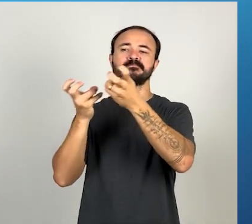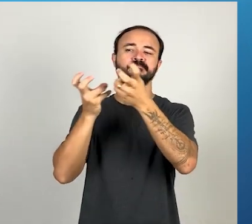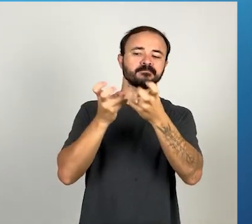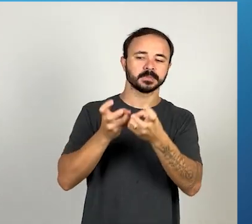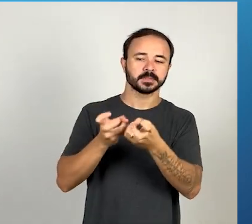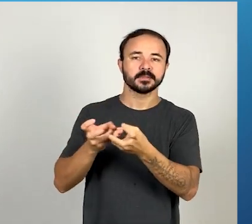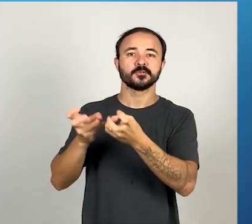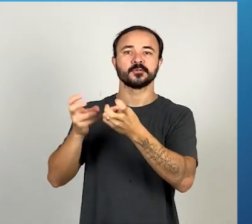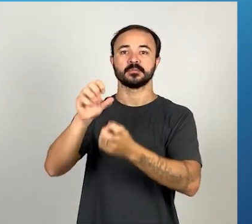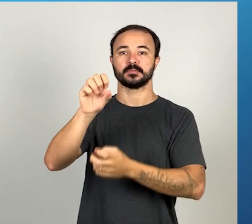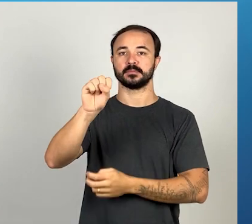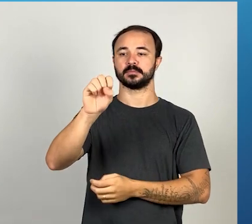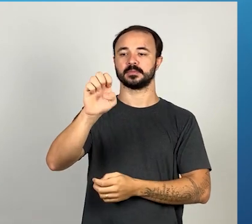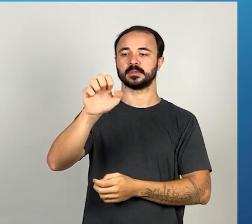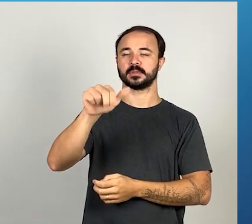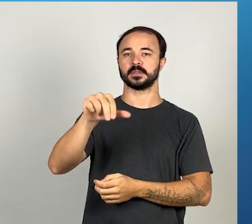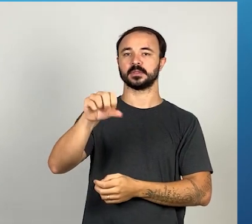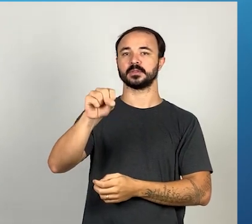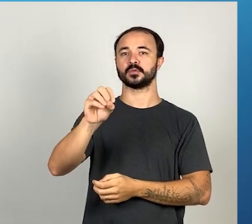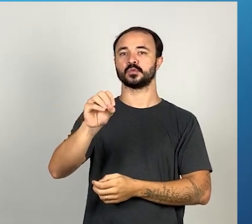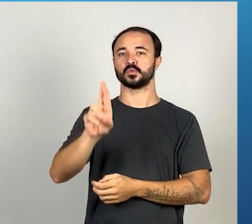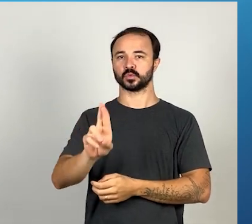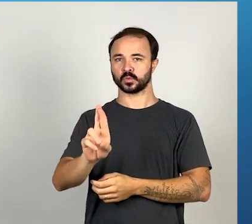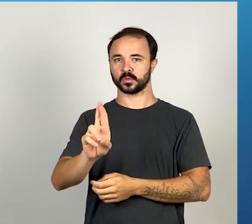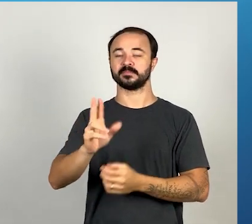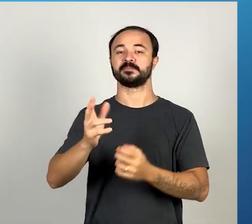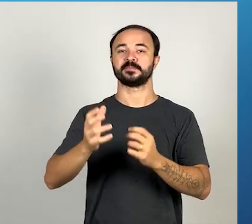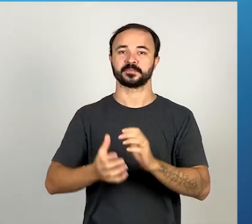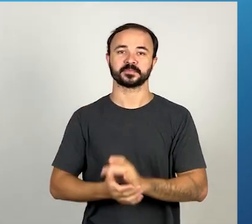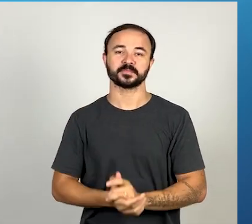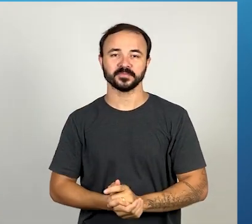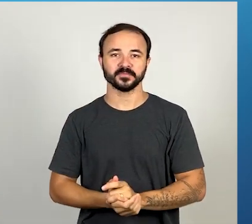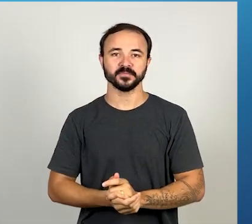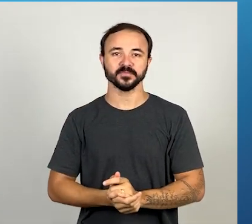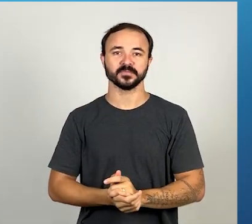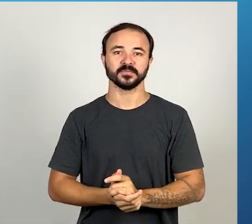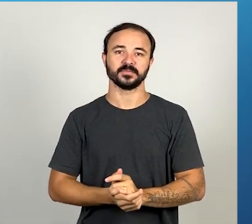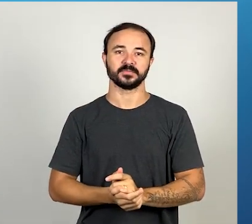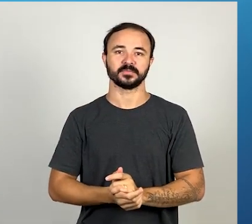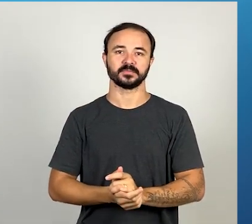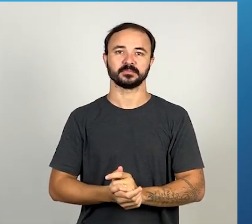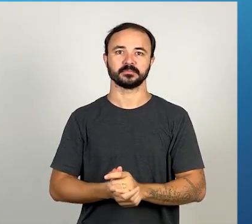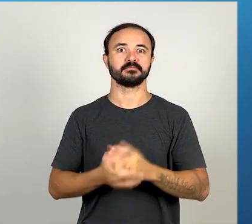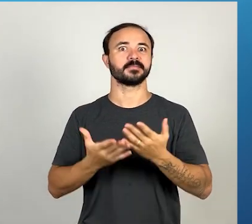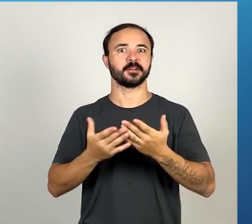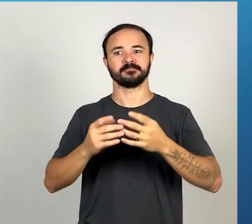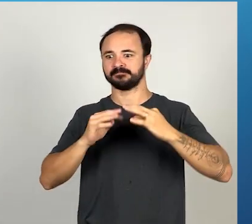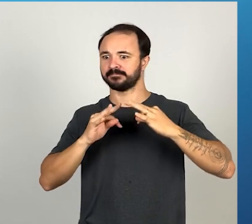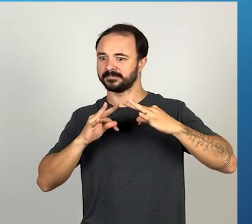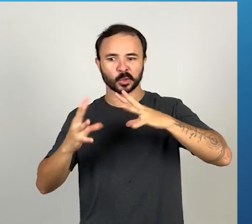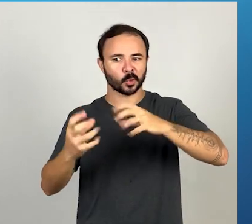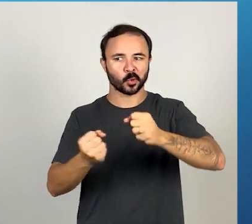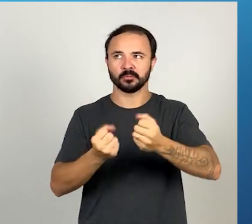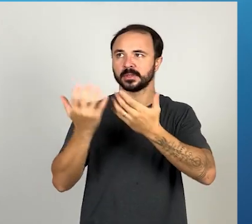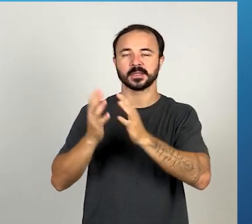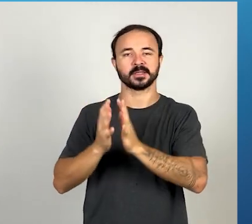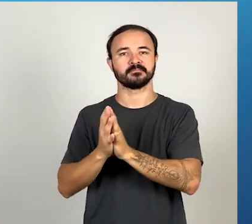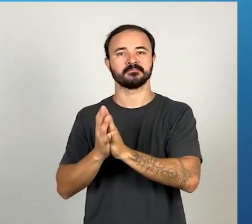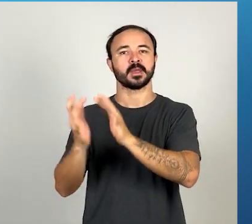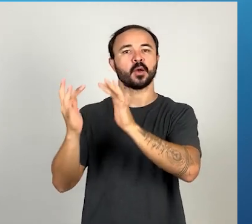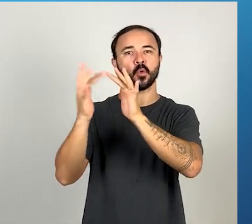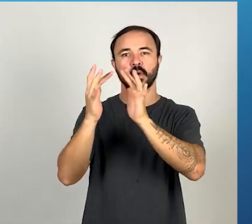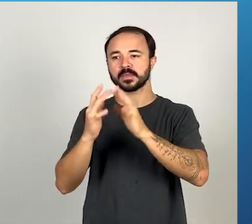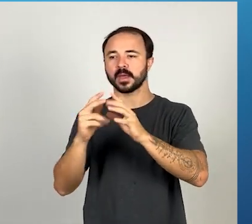a entrada conectada no Arduino, juntamente com a saída onde está o LED, e isso ligado numa sigla chamada GND,